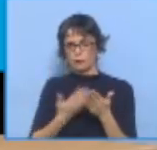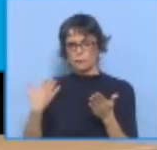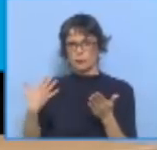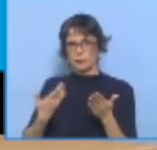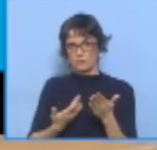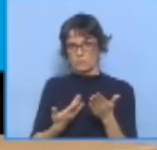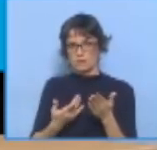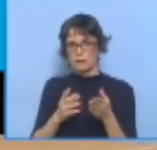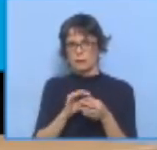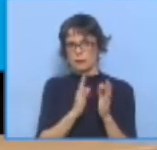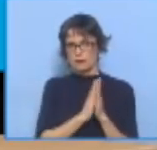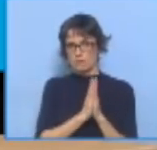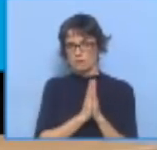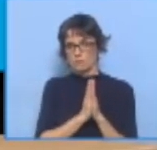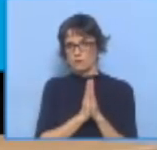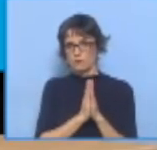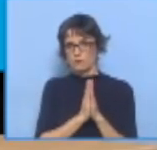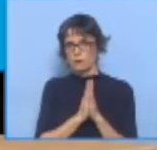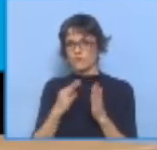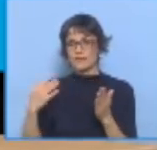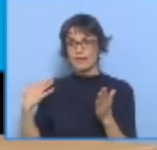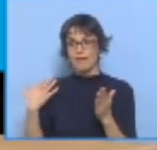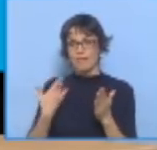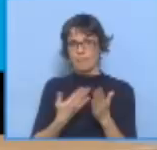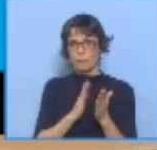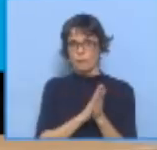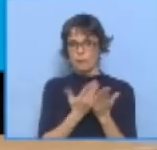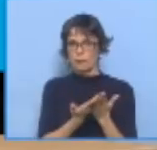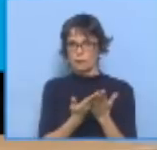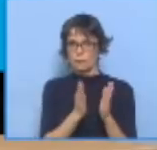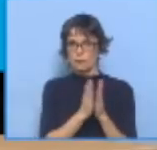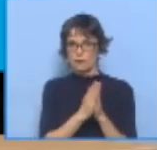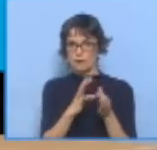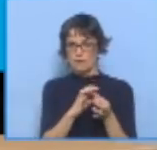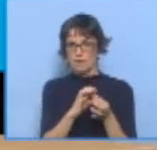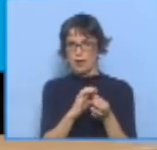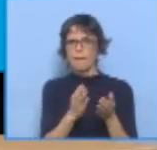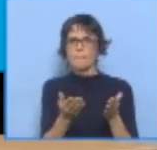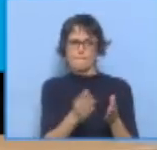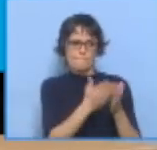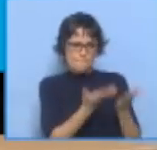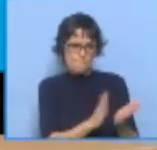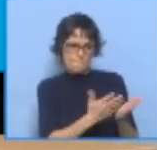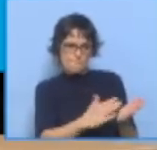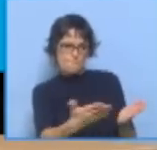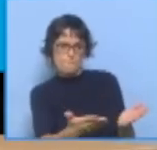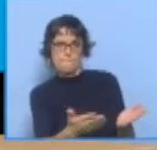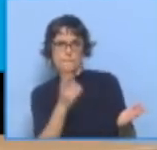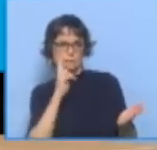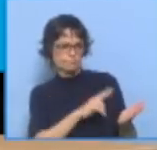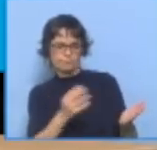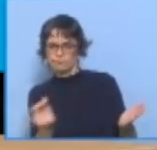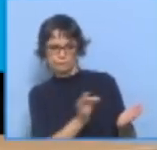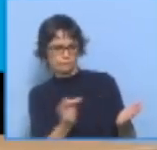nomeadamente litúrgica, ou seja, não as puséssemos de parte, é um texto de referência. E, portanto, se o texto, tal qual